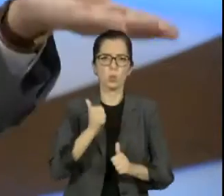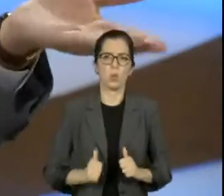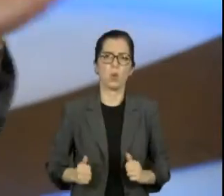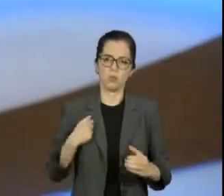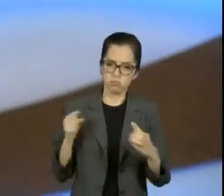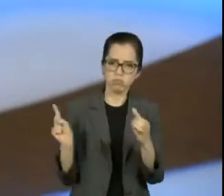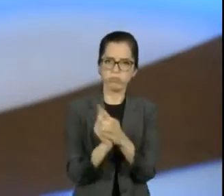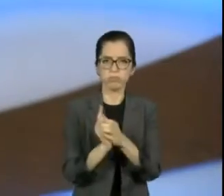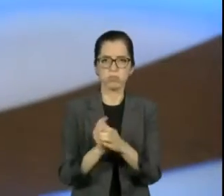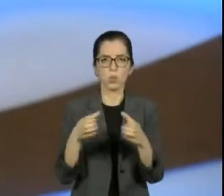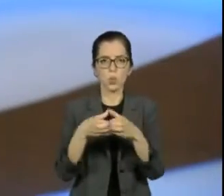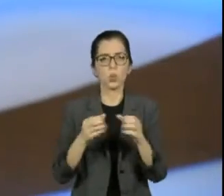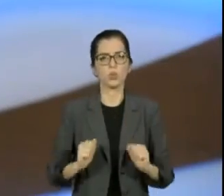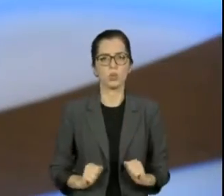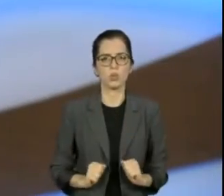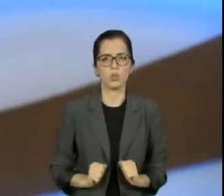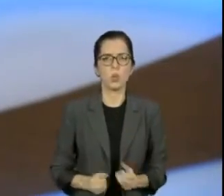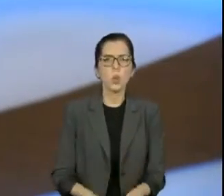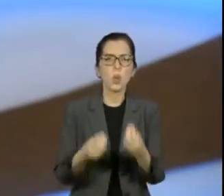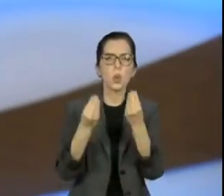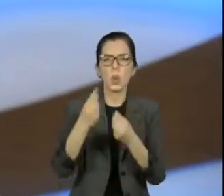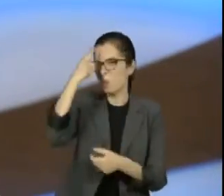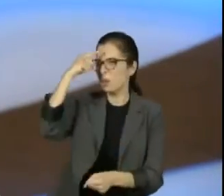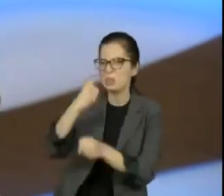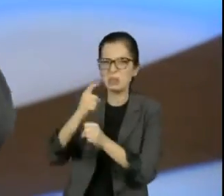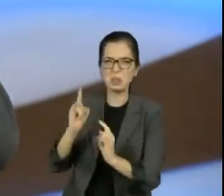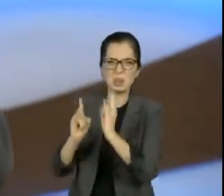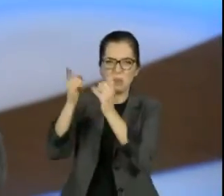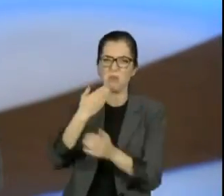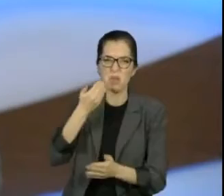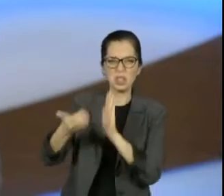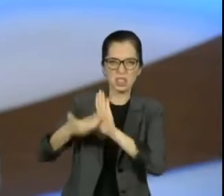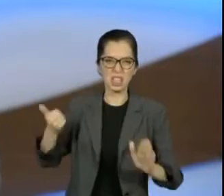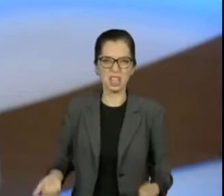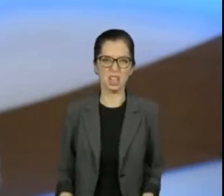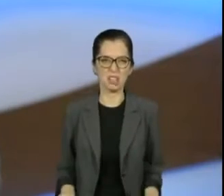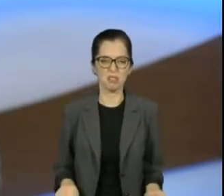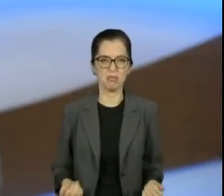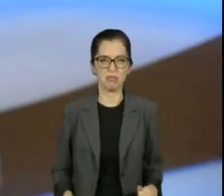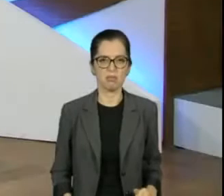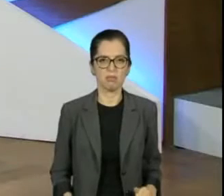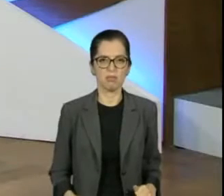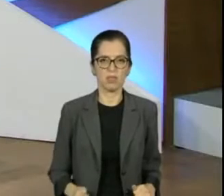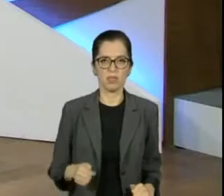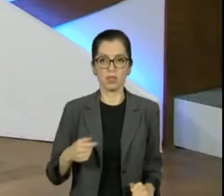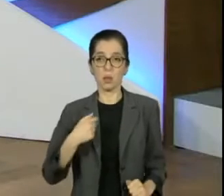com o boçal? Com quem acha que não pode abrir parada gay?